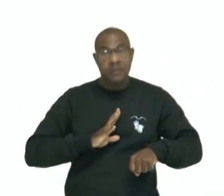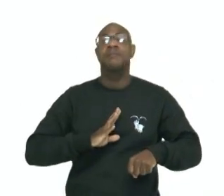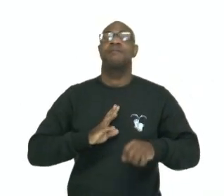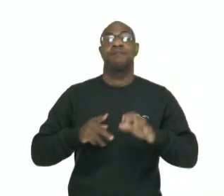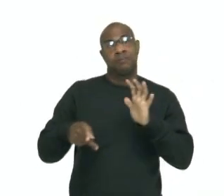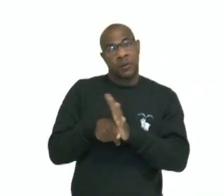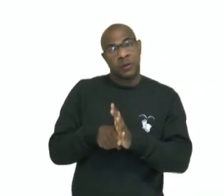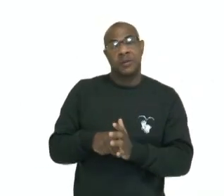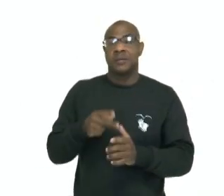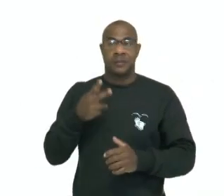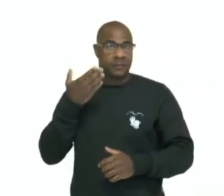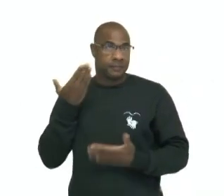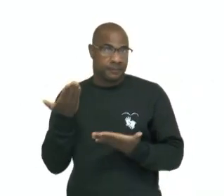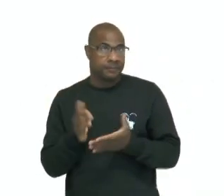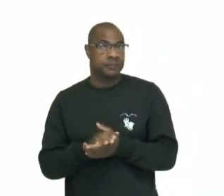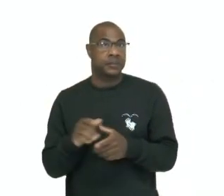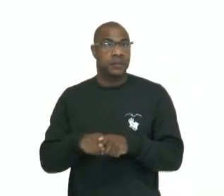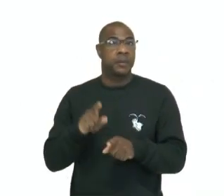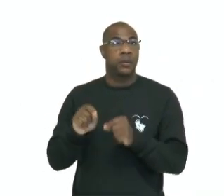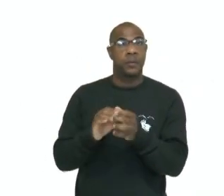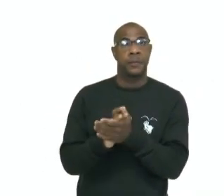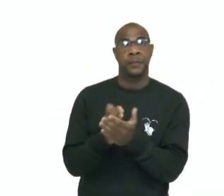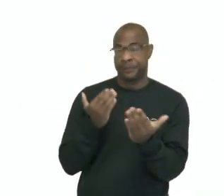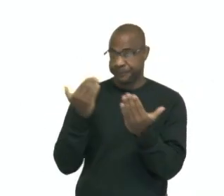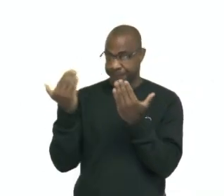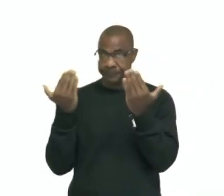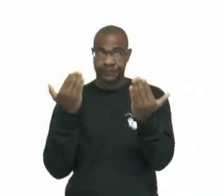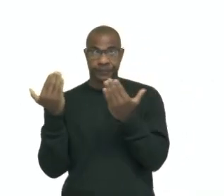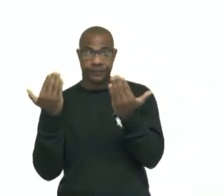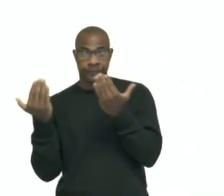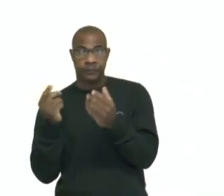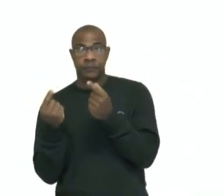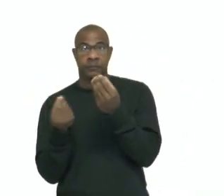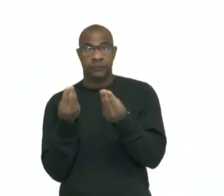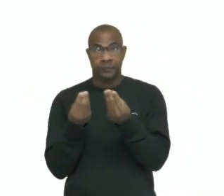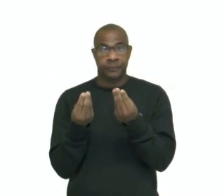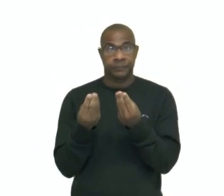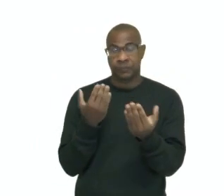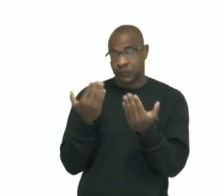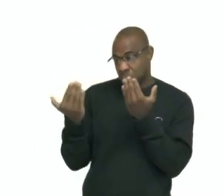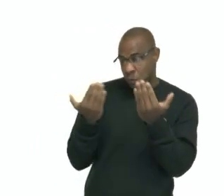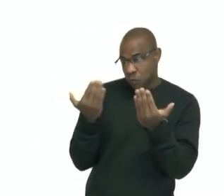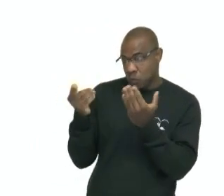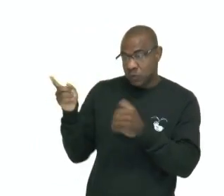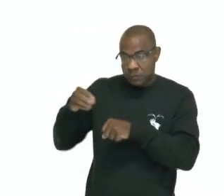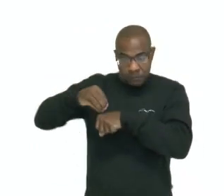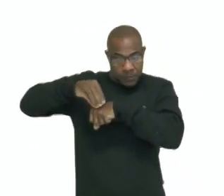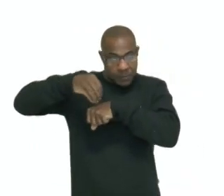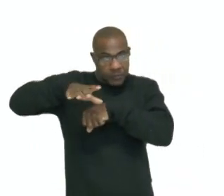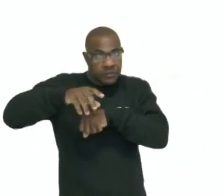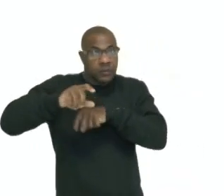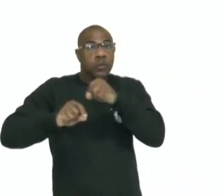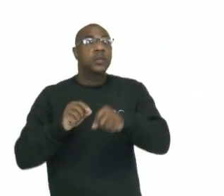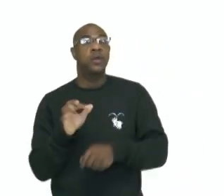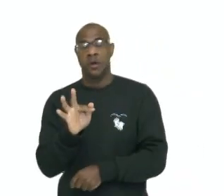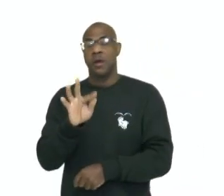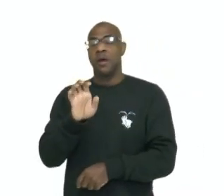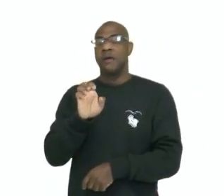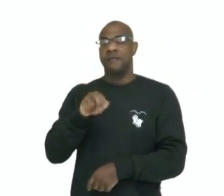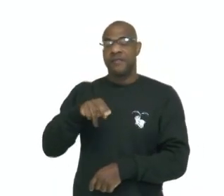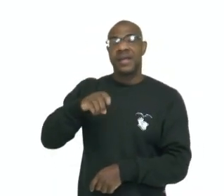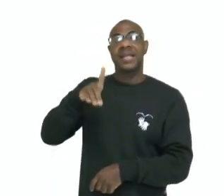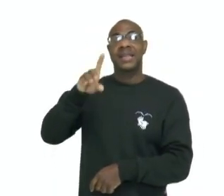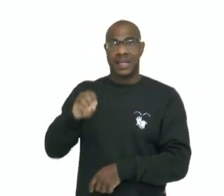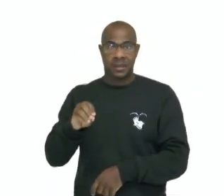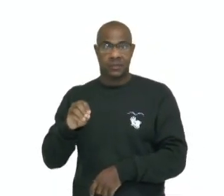psicólogo especializado em orientação vocacional, Fernando Aguiar. Optar por uma profissão pela perspectiva de